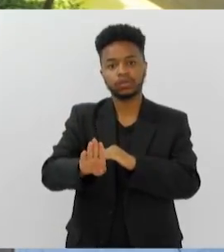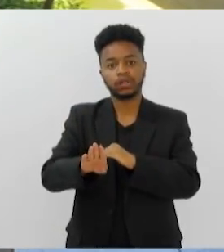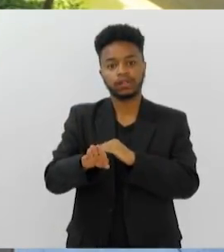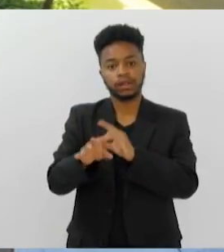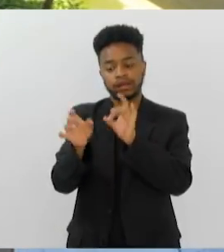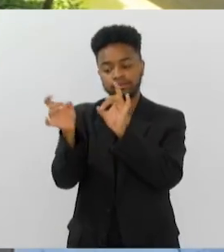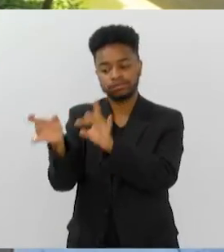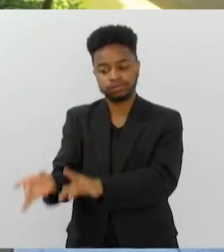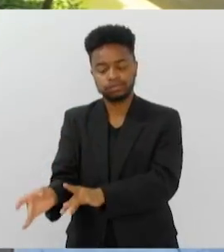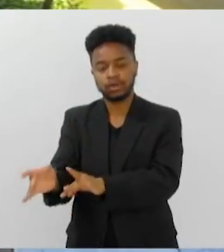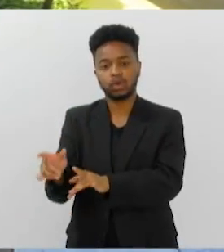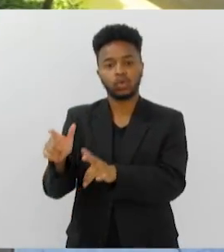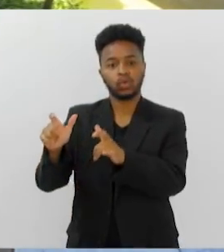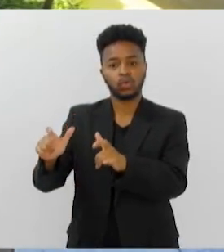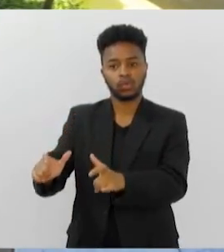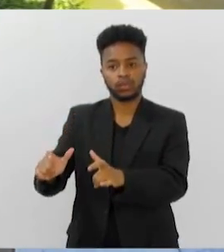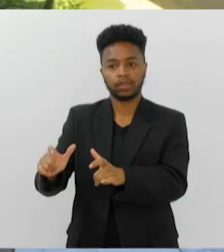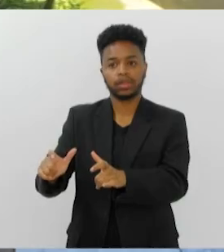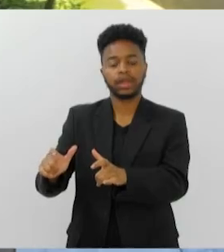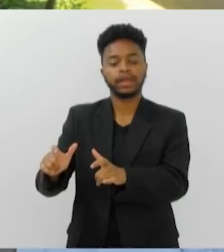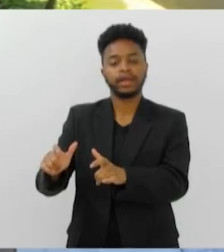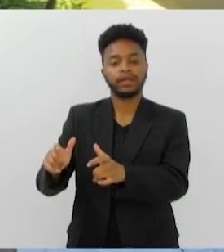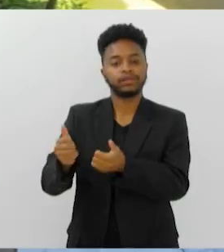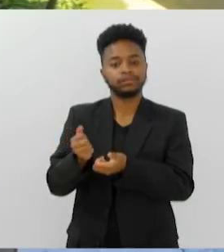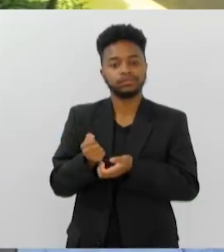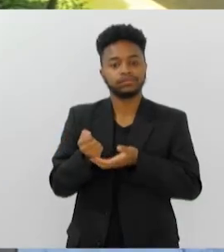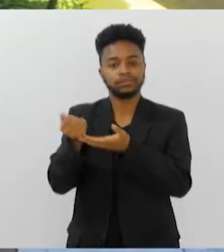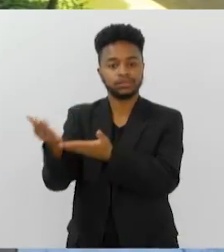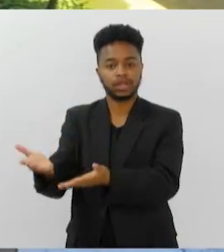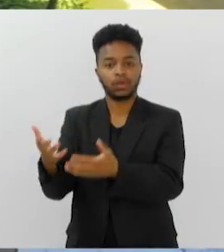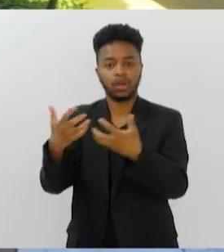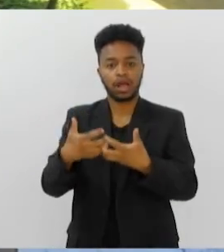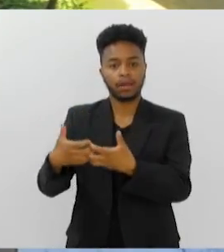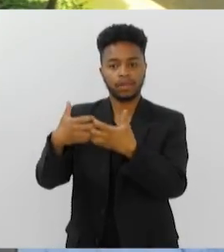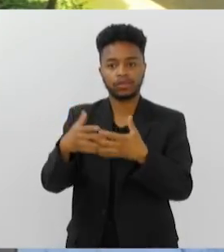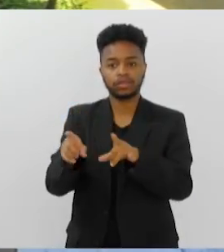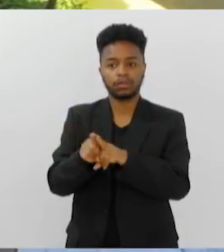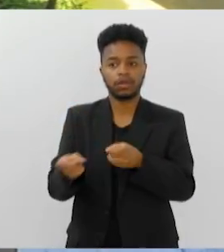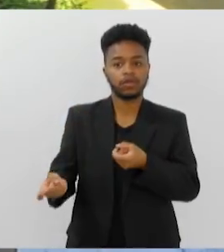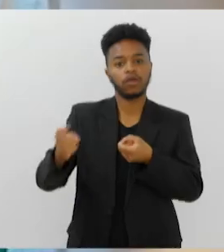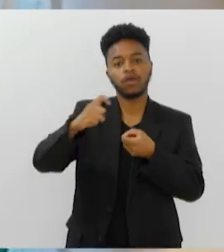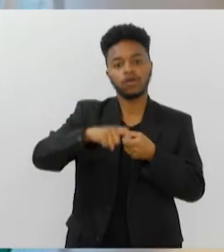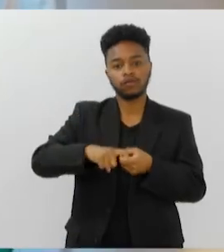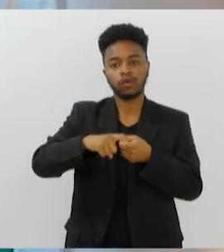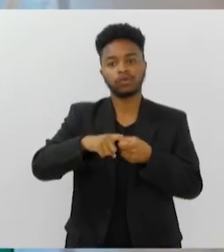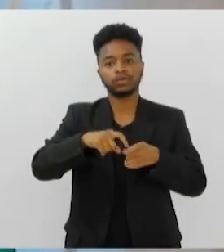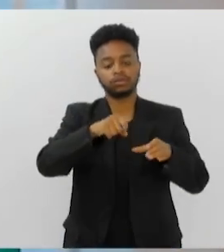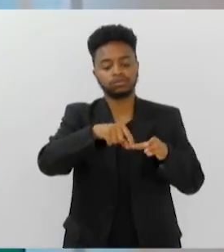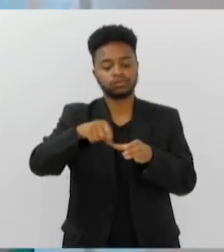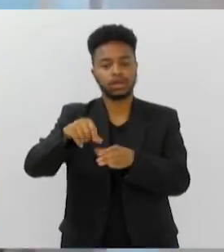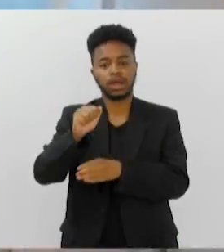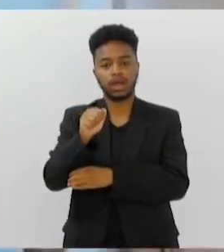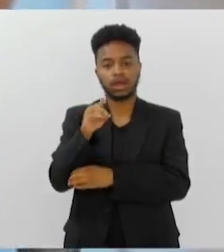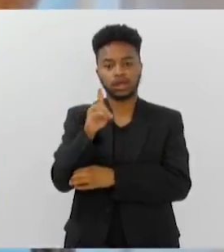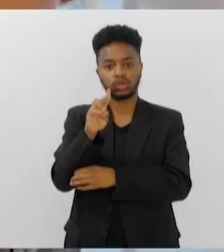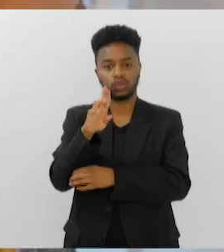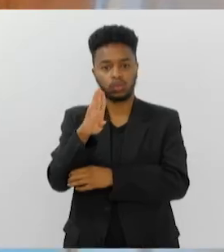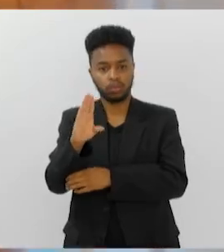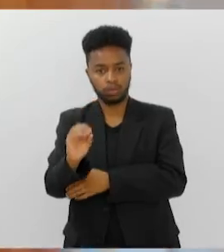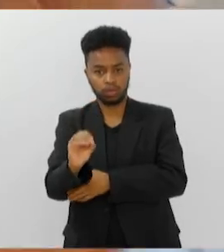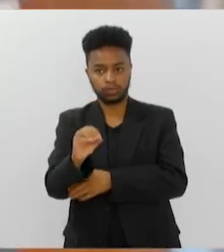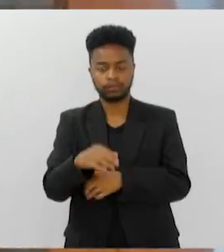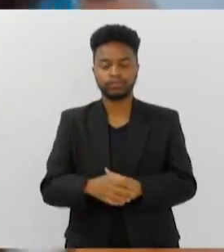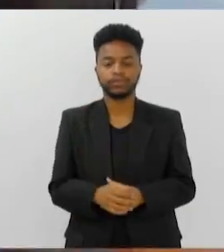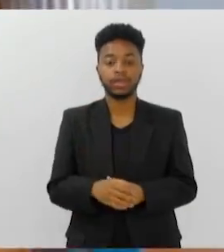esteira transportadora, desce até a caminhonete e retorna como adubo para o nosso canavial. Segundo a Associação dos Moradores e Amigos